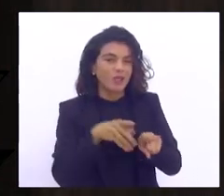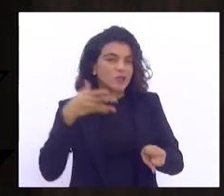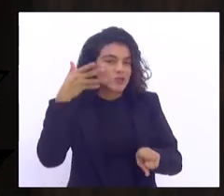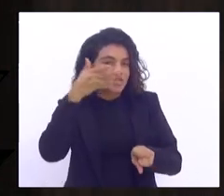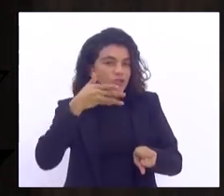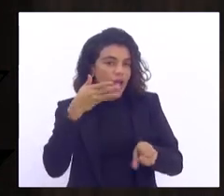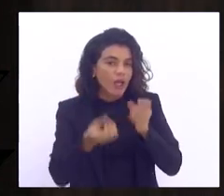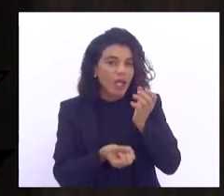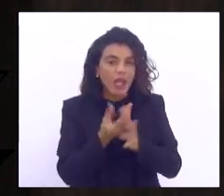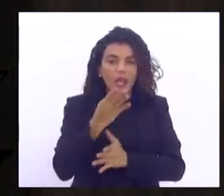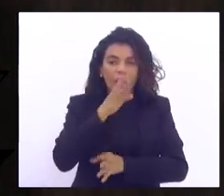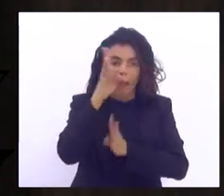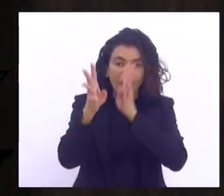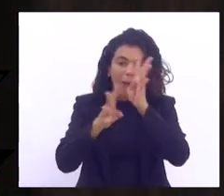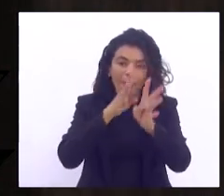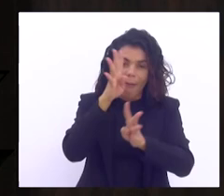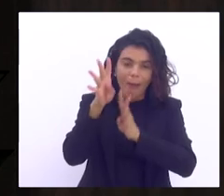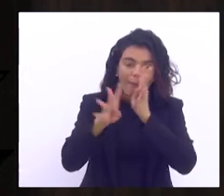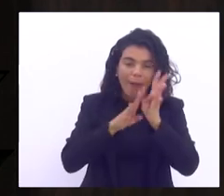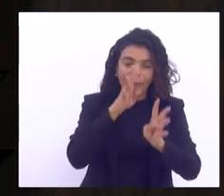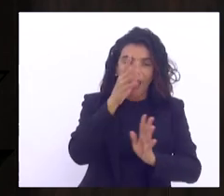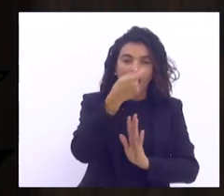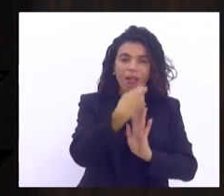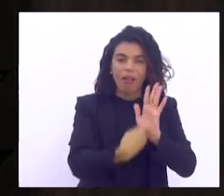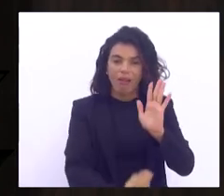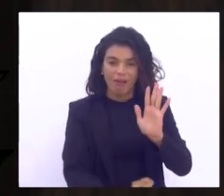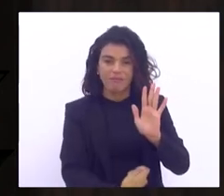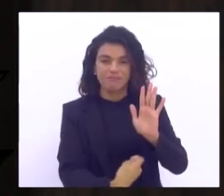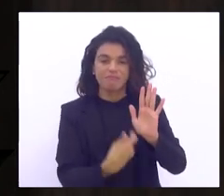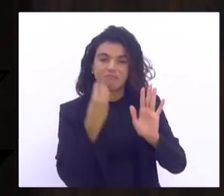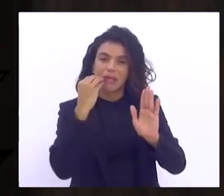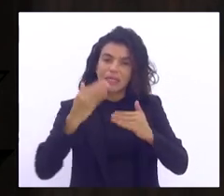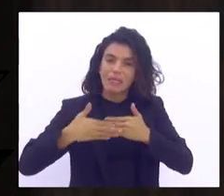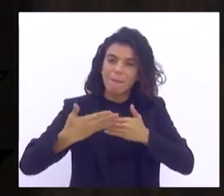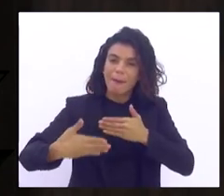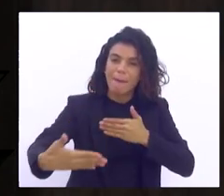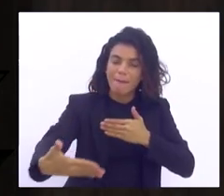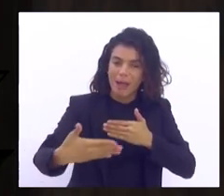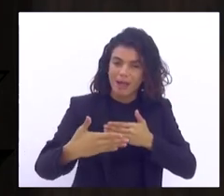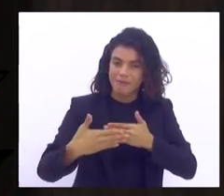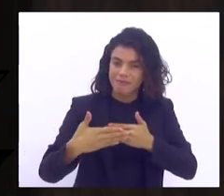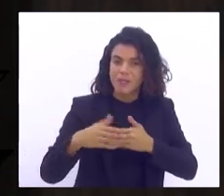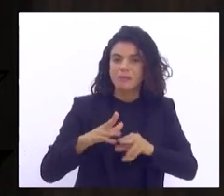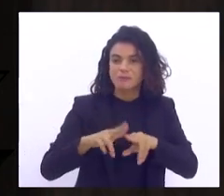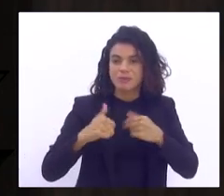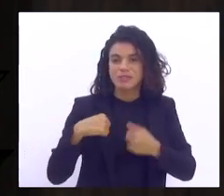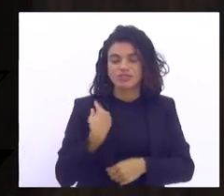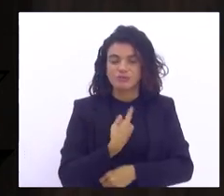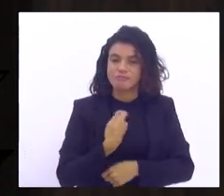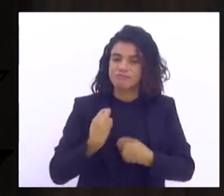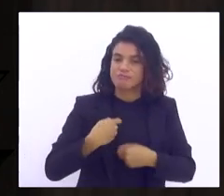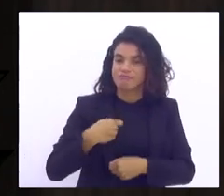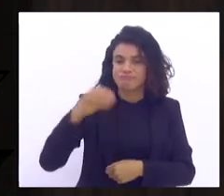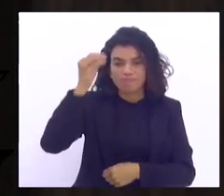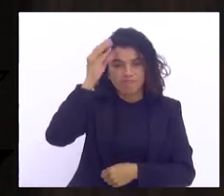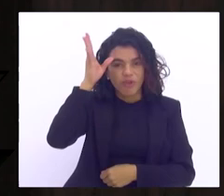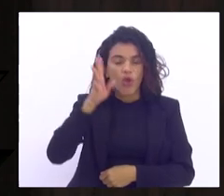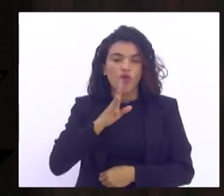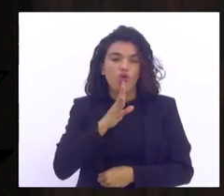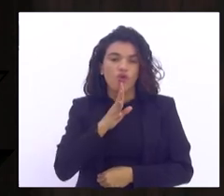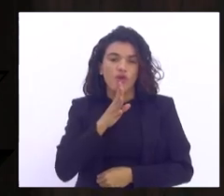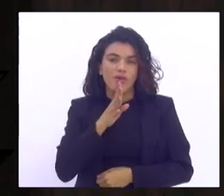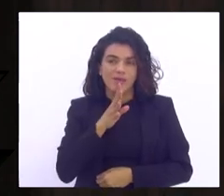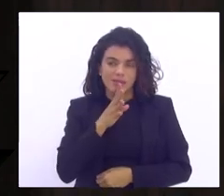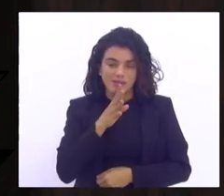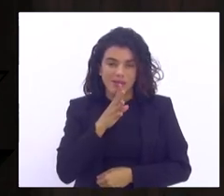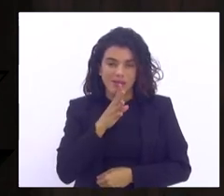criam narrativas para tentar avançar essa agenda. E é por isso que a gente precisa conhecer esses argumentos que nos